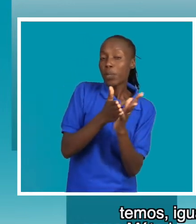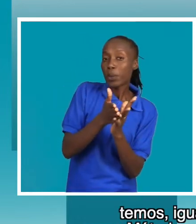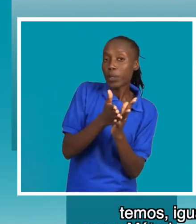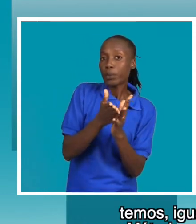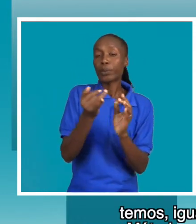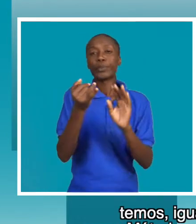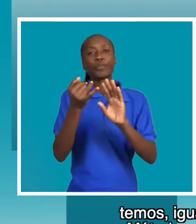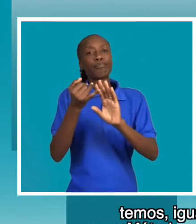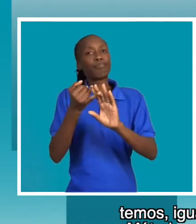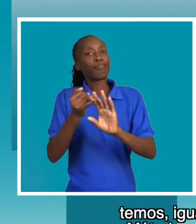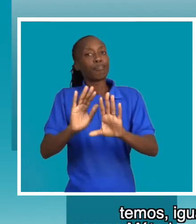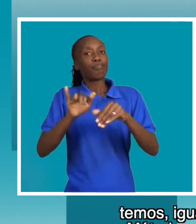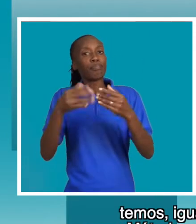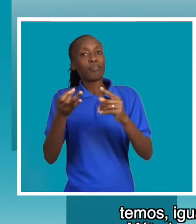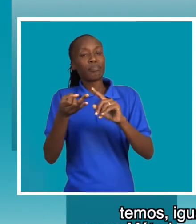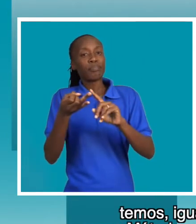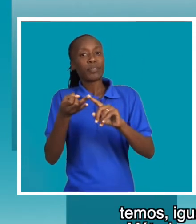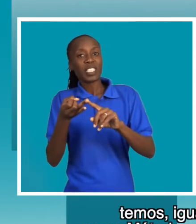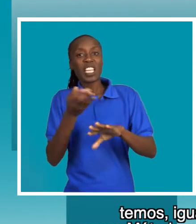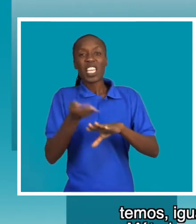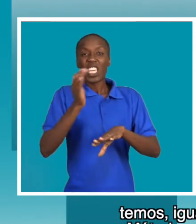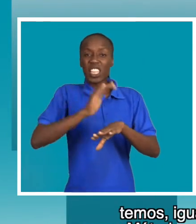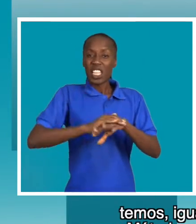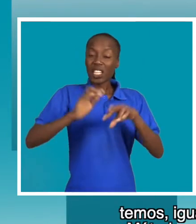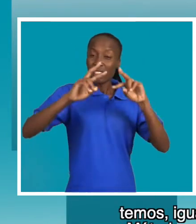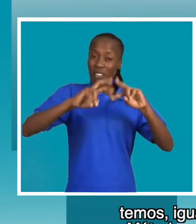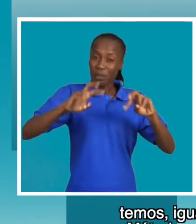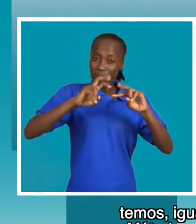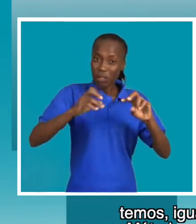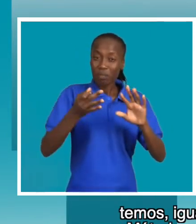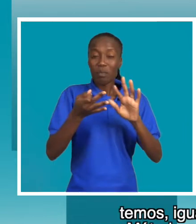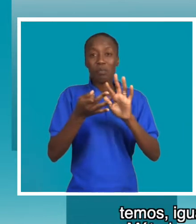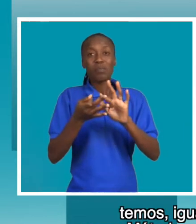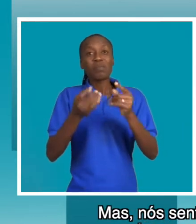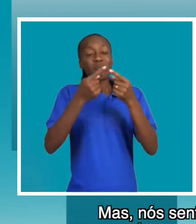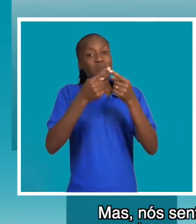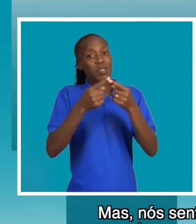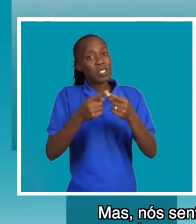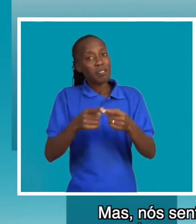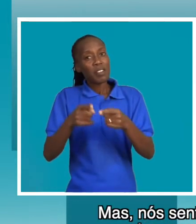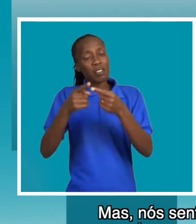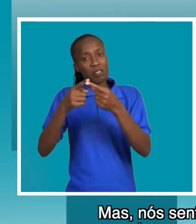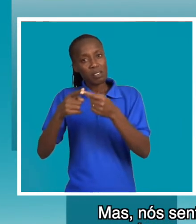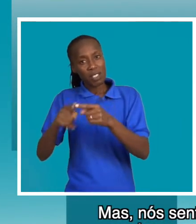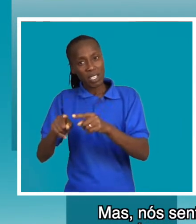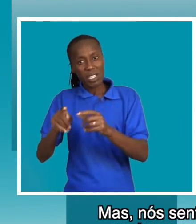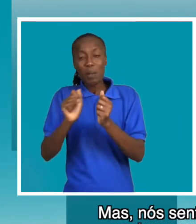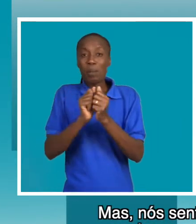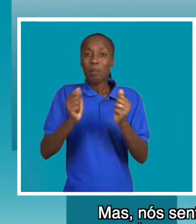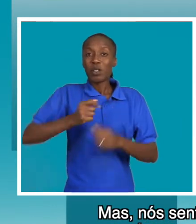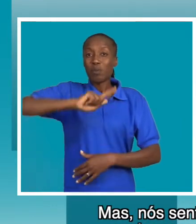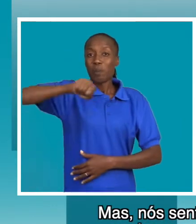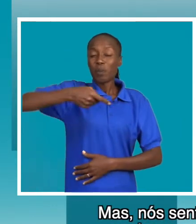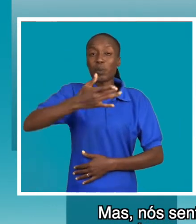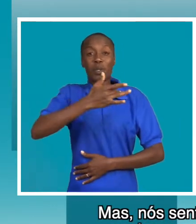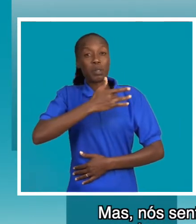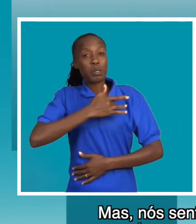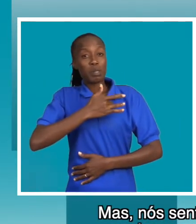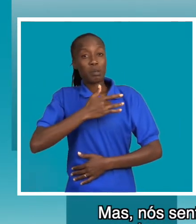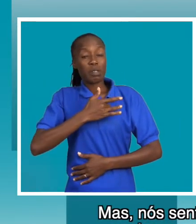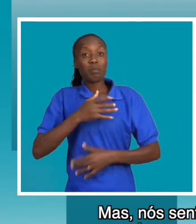e técnicas de pesquisa, bibliográfica, mas nós sentimos que o nosso grande